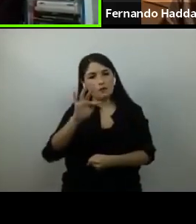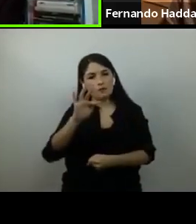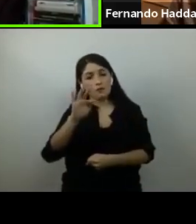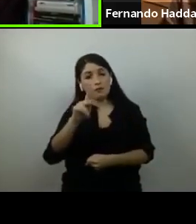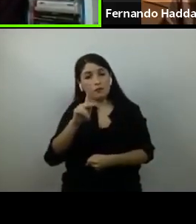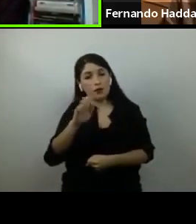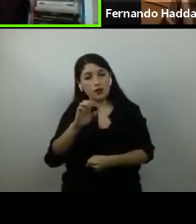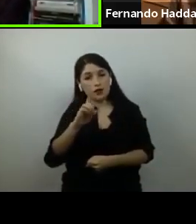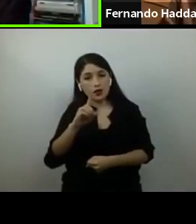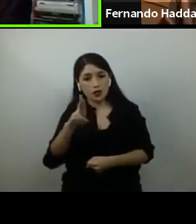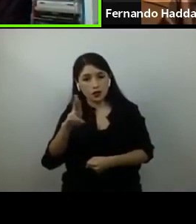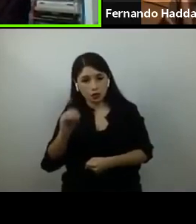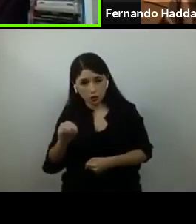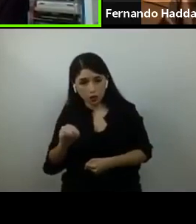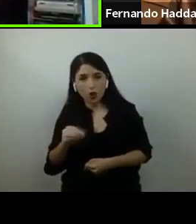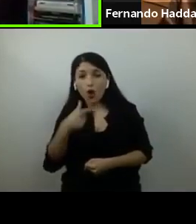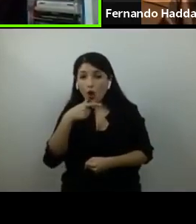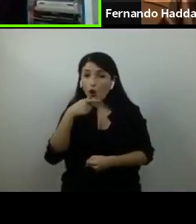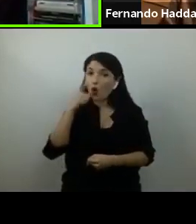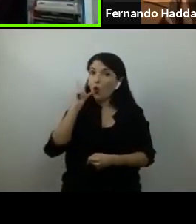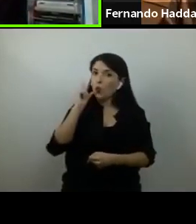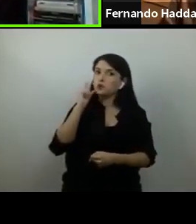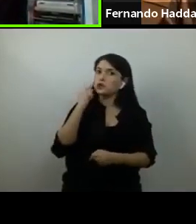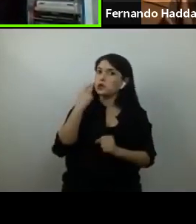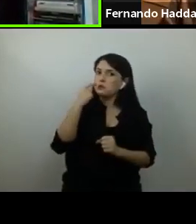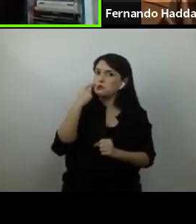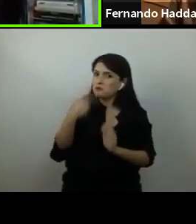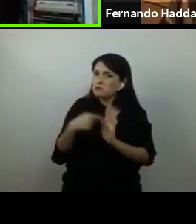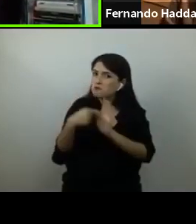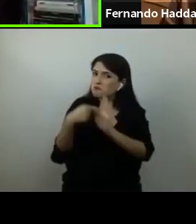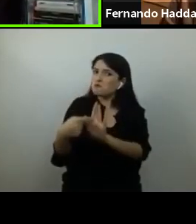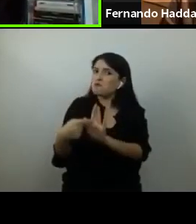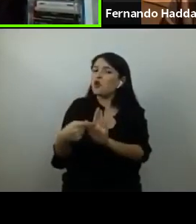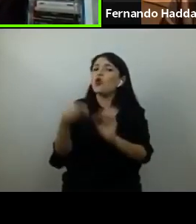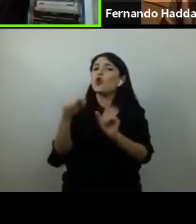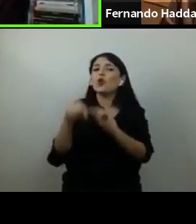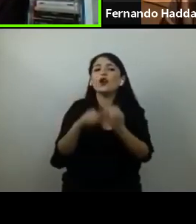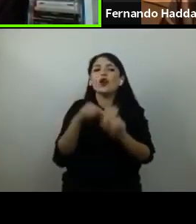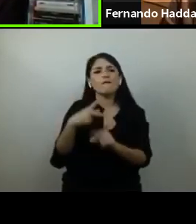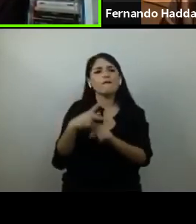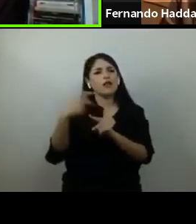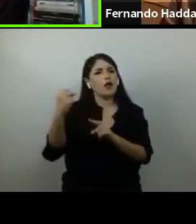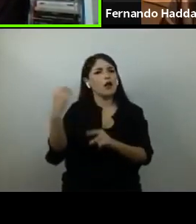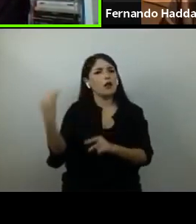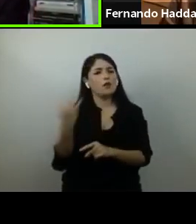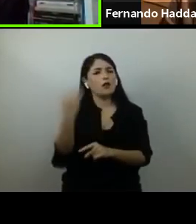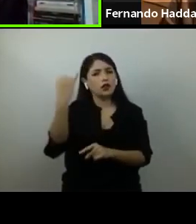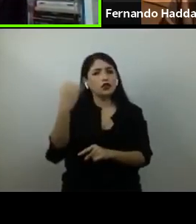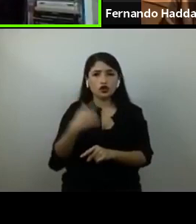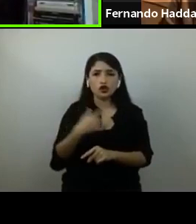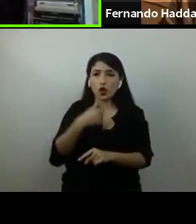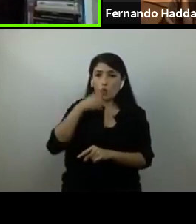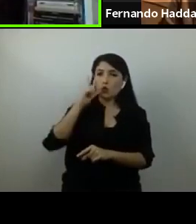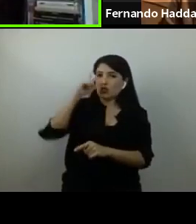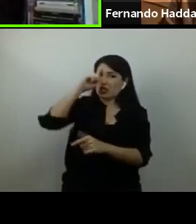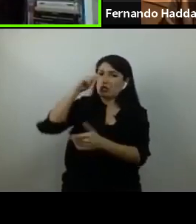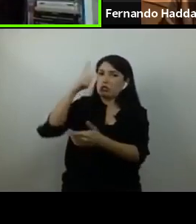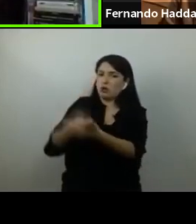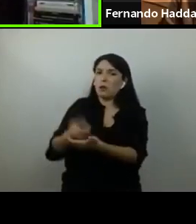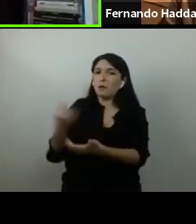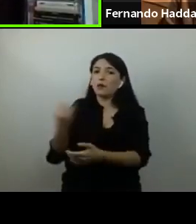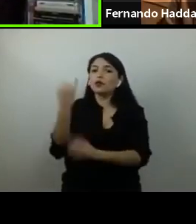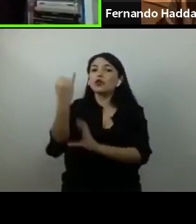ontem, inclusive, protagonizaram uma vitória importante. Todos nós estávamos preocupados com esse tema e saiu uma decisão importante de proibição